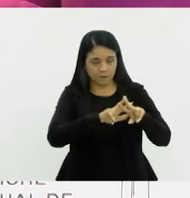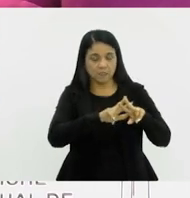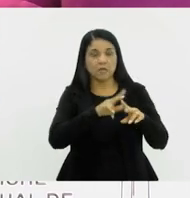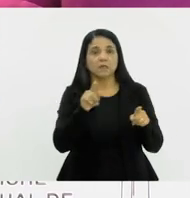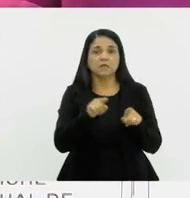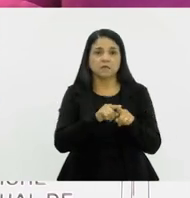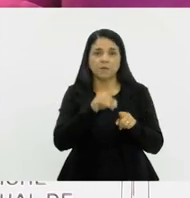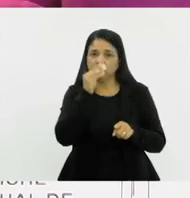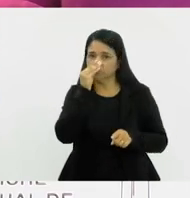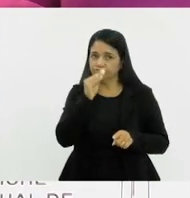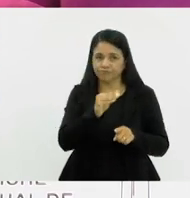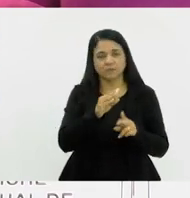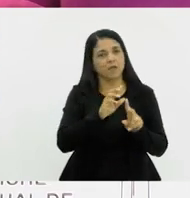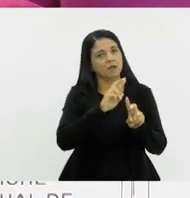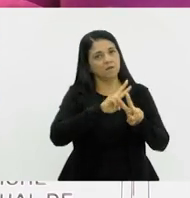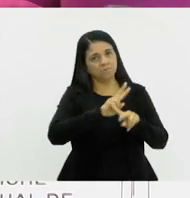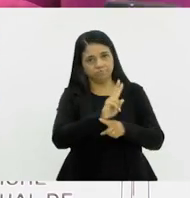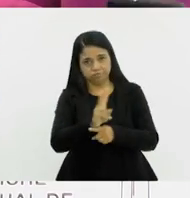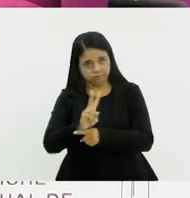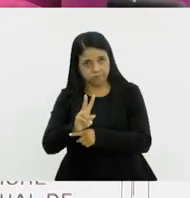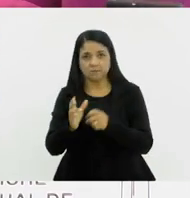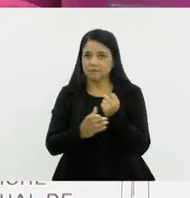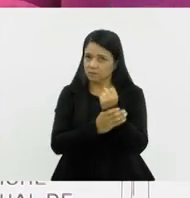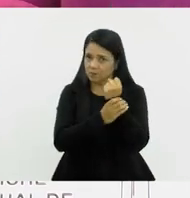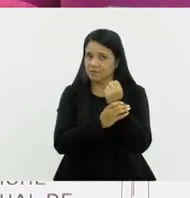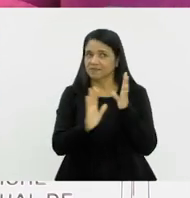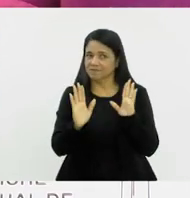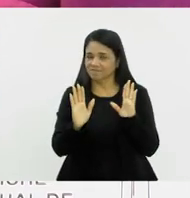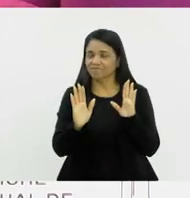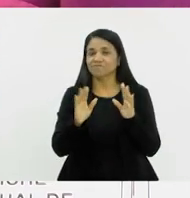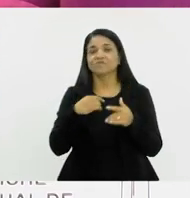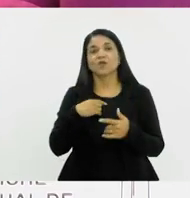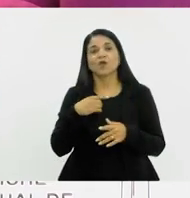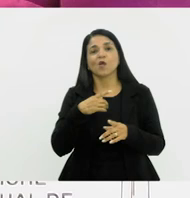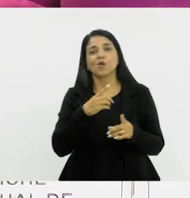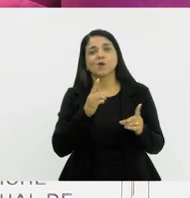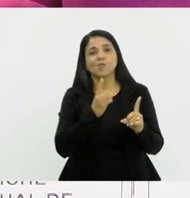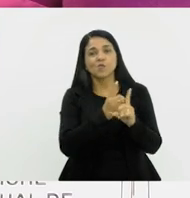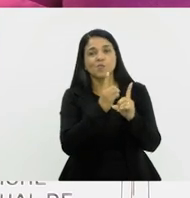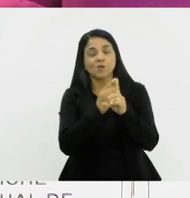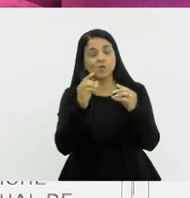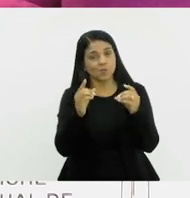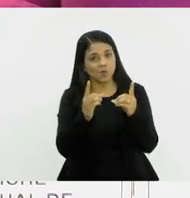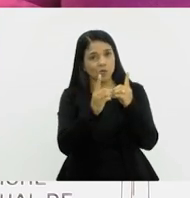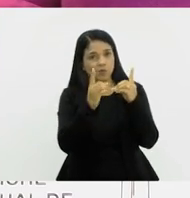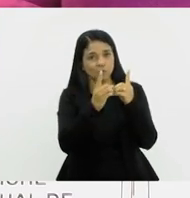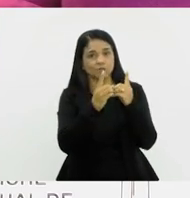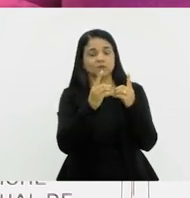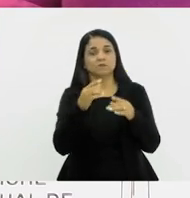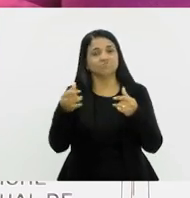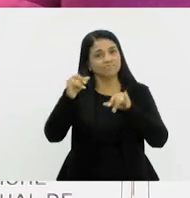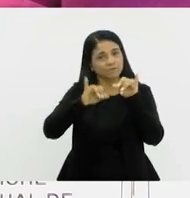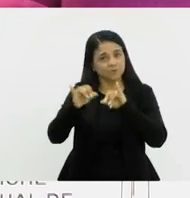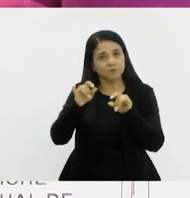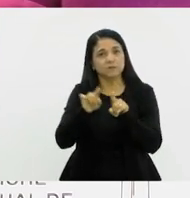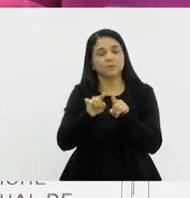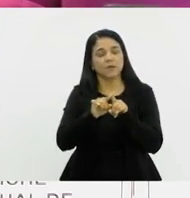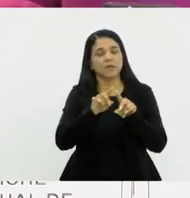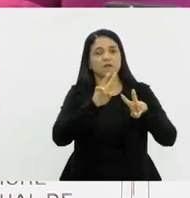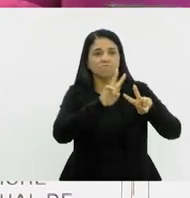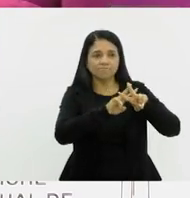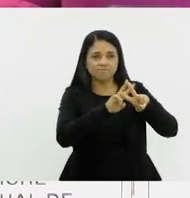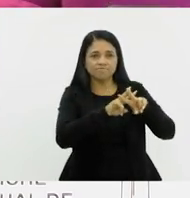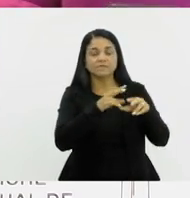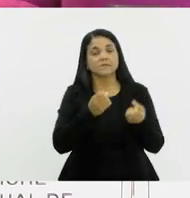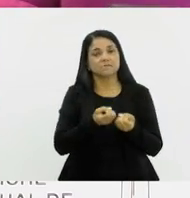a questão da segurança, né? Disponibilizar consultas ambulatoriais relacionadas à população privada de um sanatório,